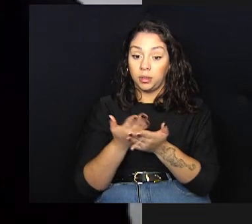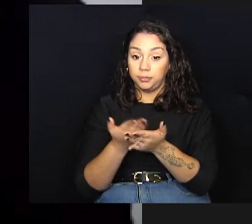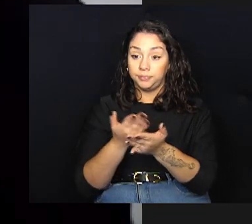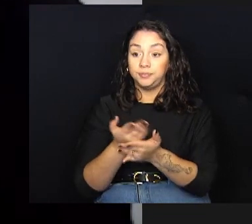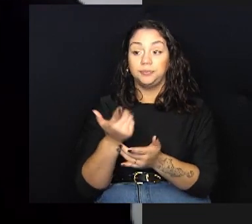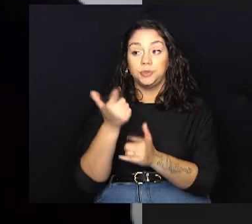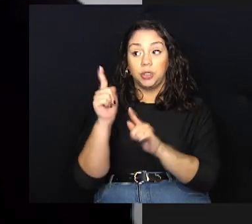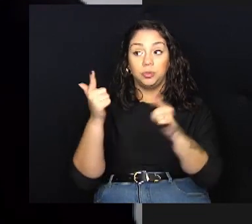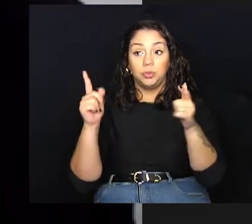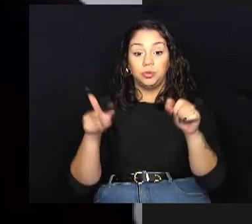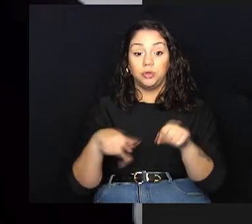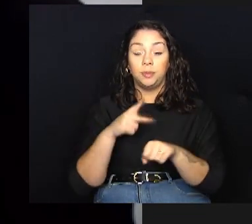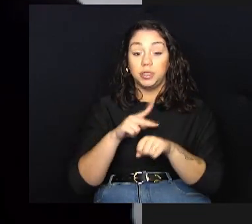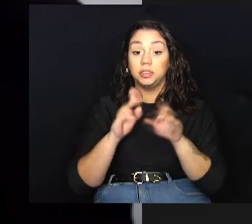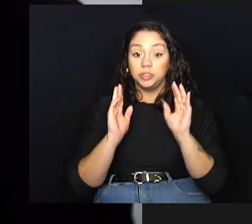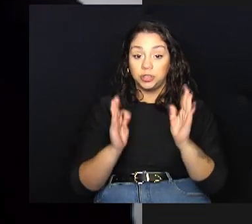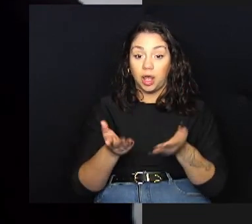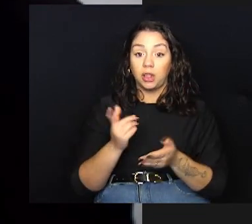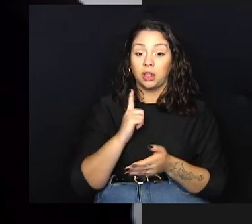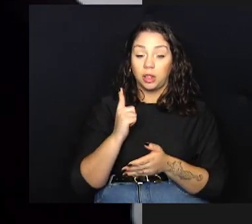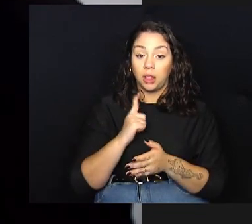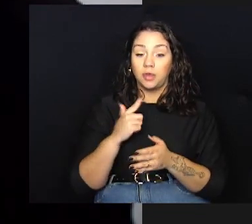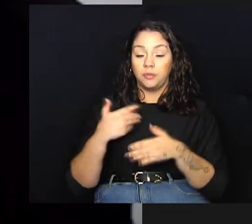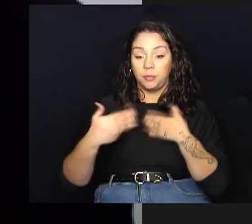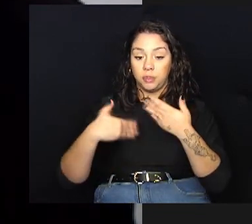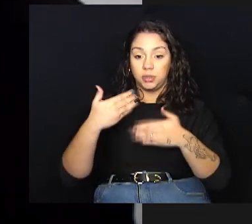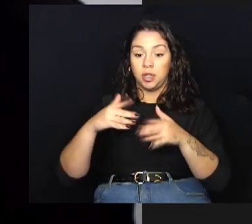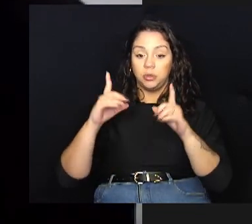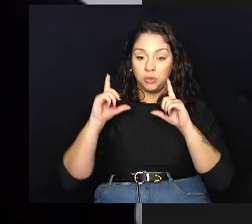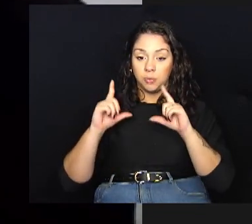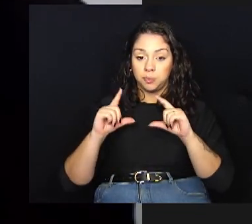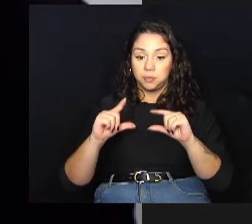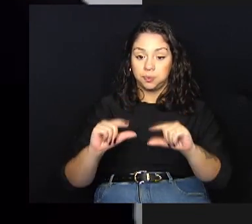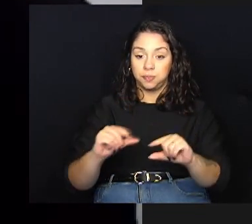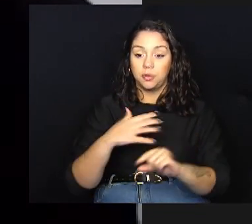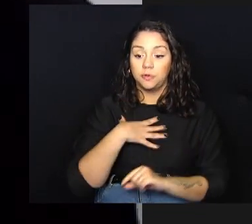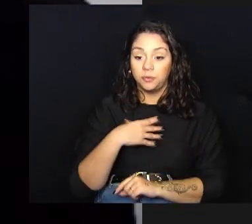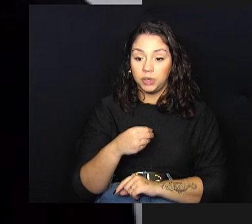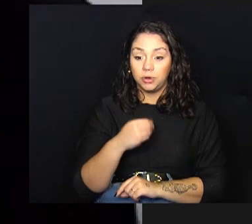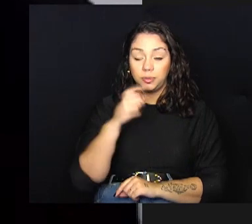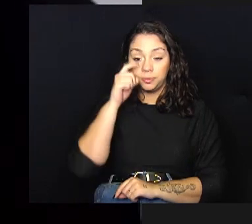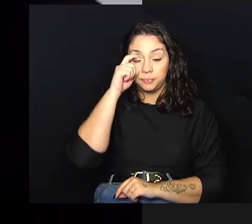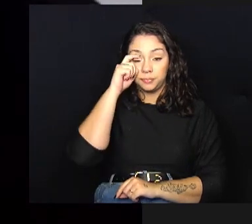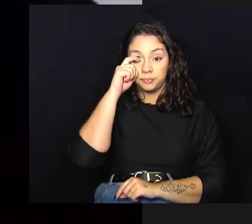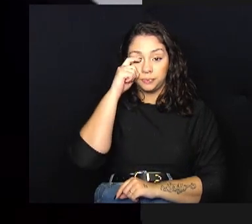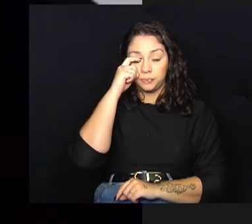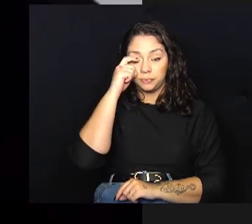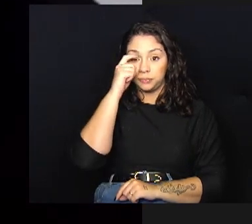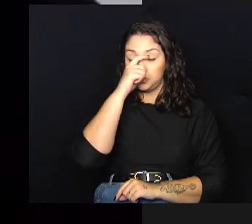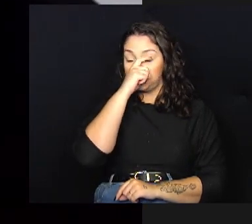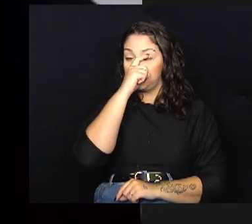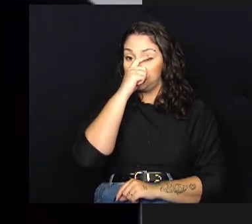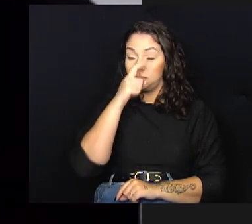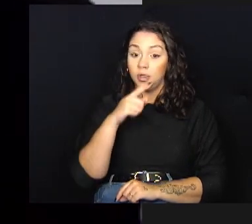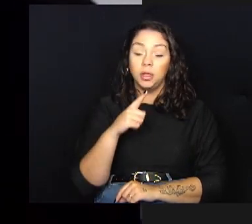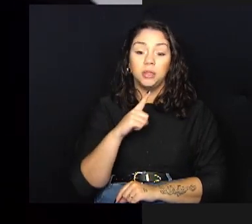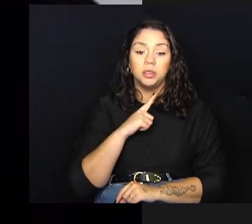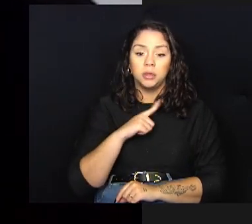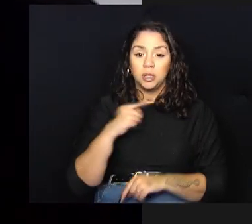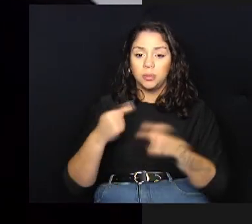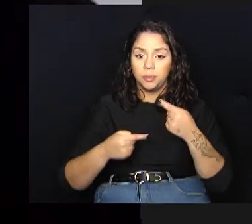onde já ocorreu esse processo de declínio da fecundidade né que existem políticas que são muito efetivas